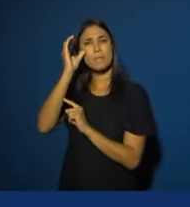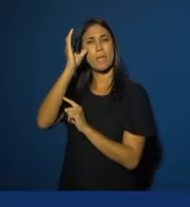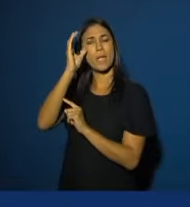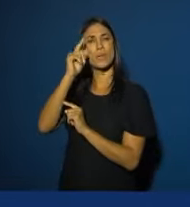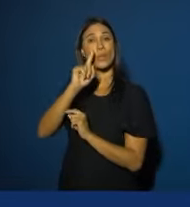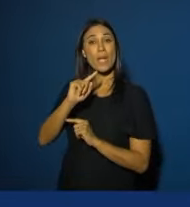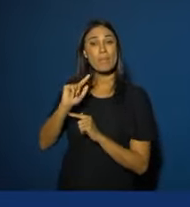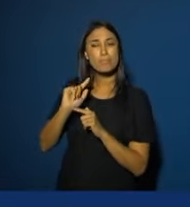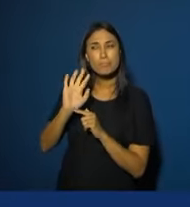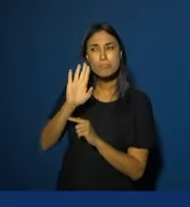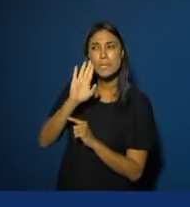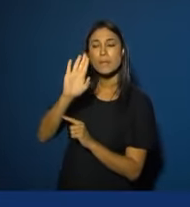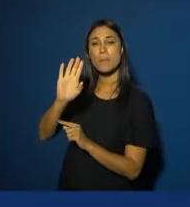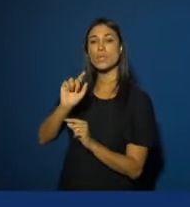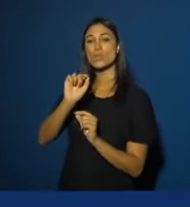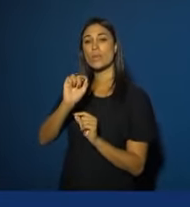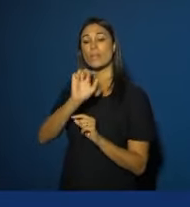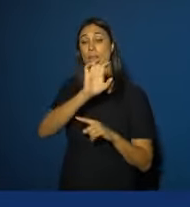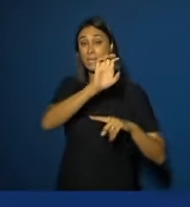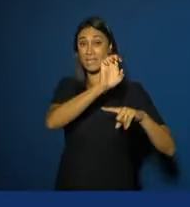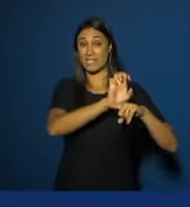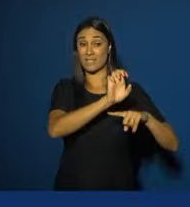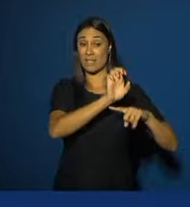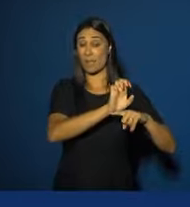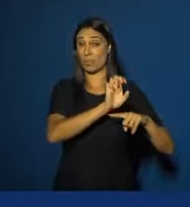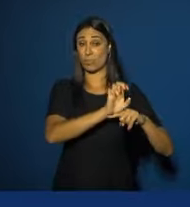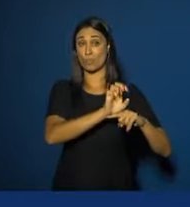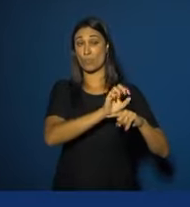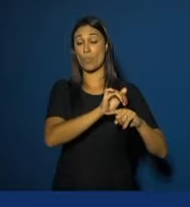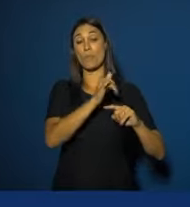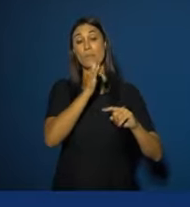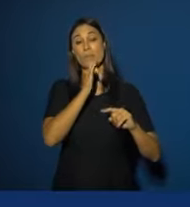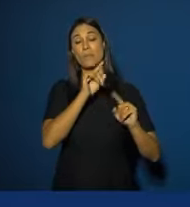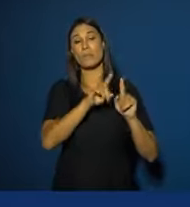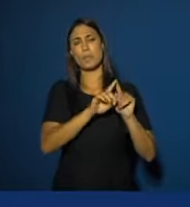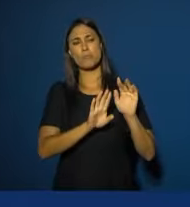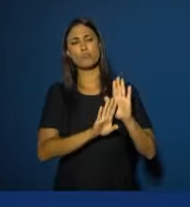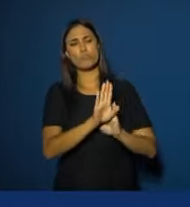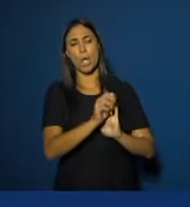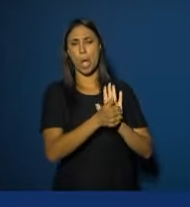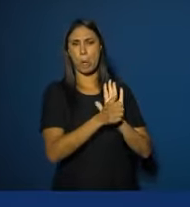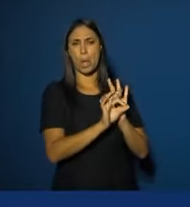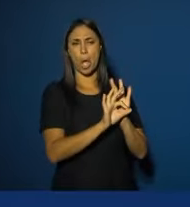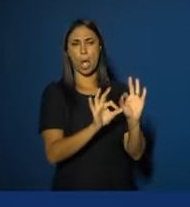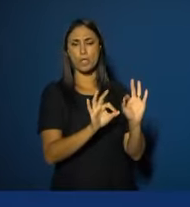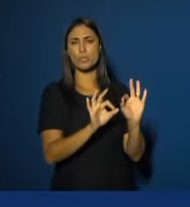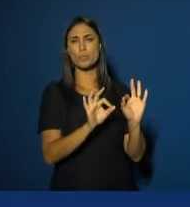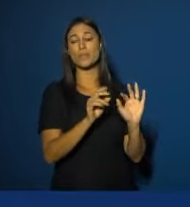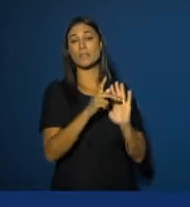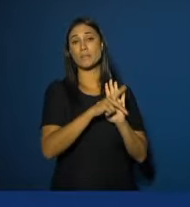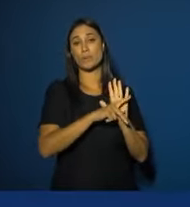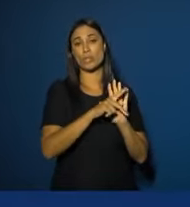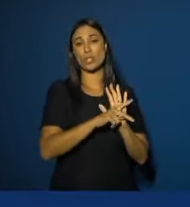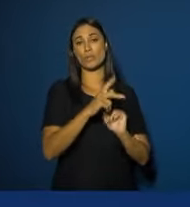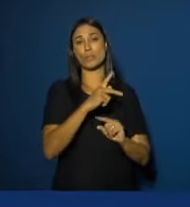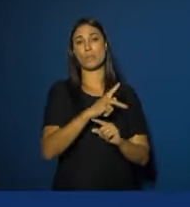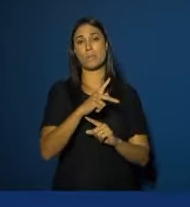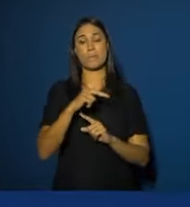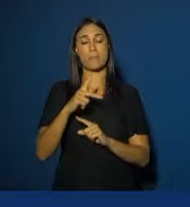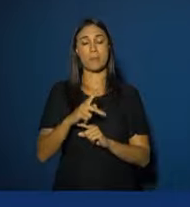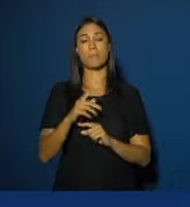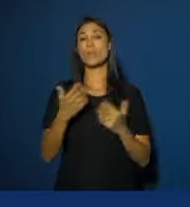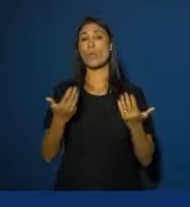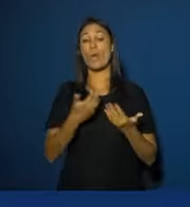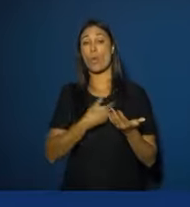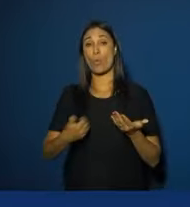gerado, principalmente nos entes estaduais, com o êxito positivo dos projetos de PPP de concessão. O governo federal